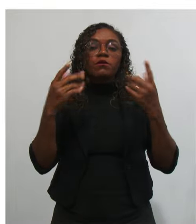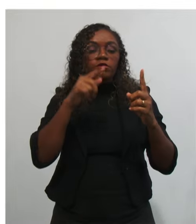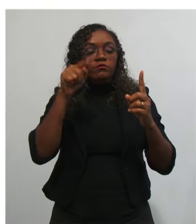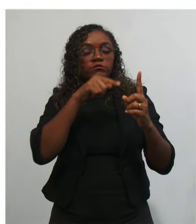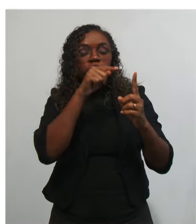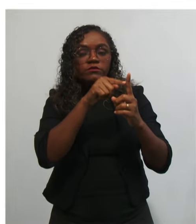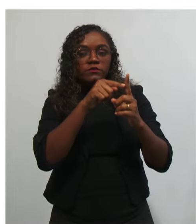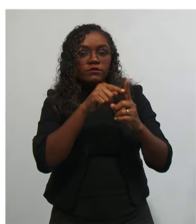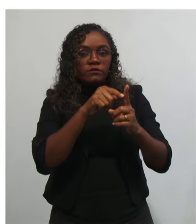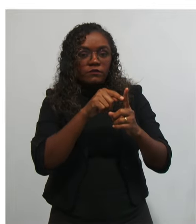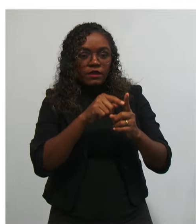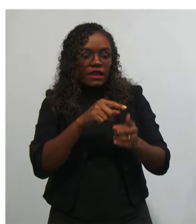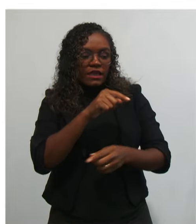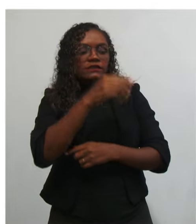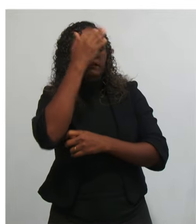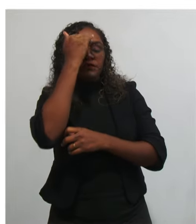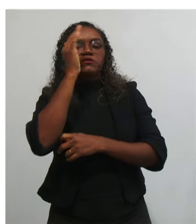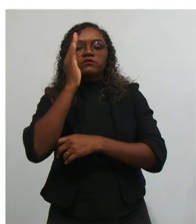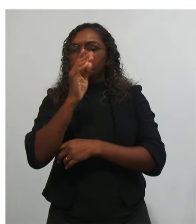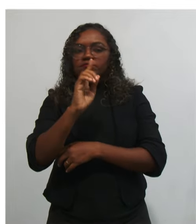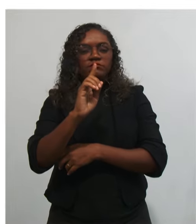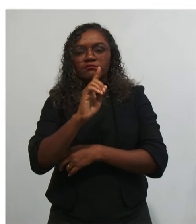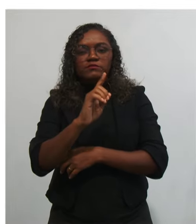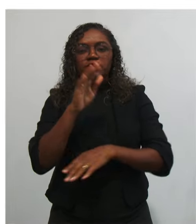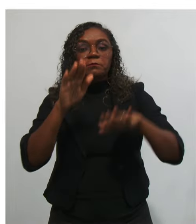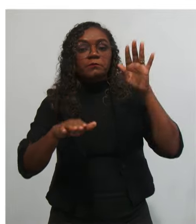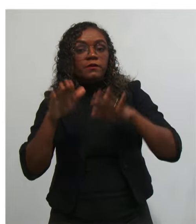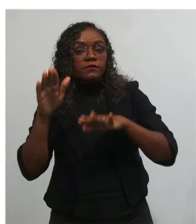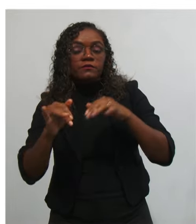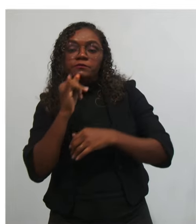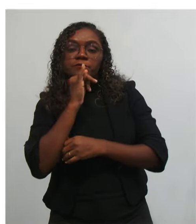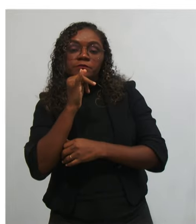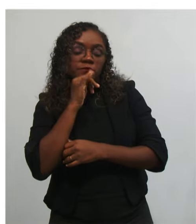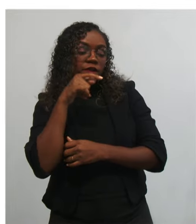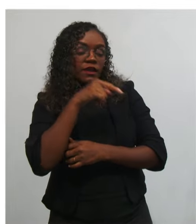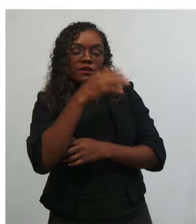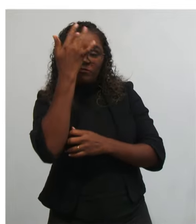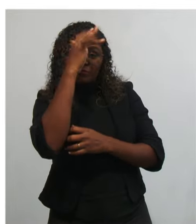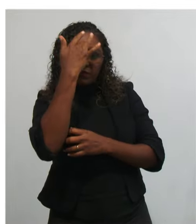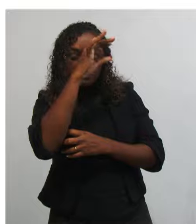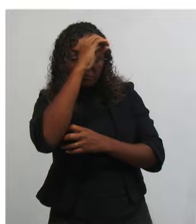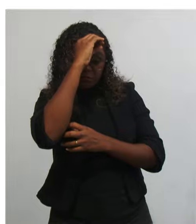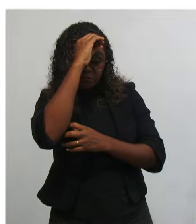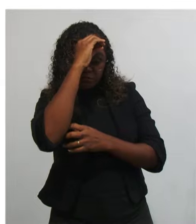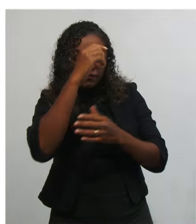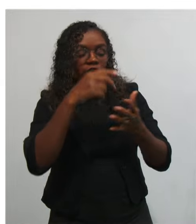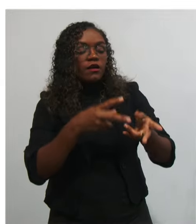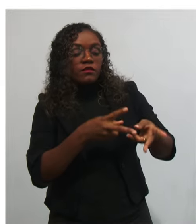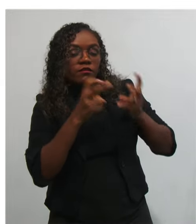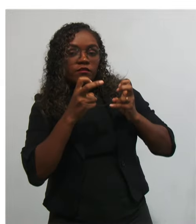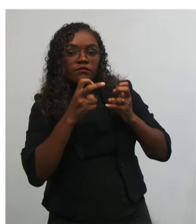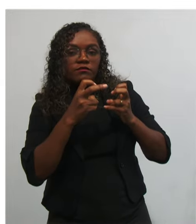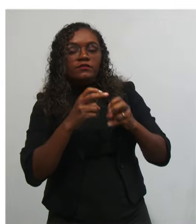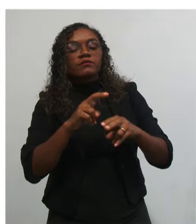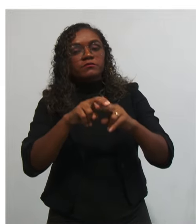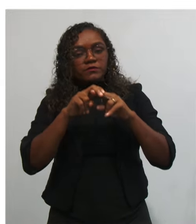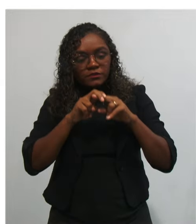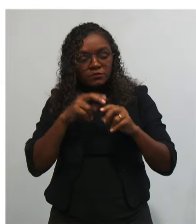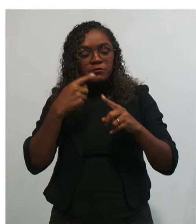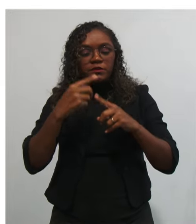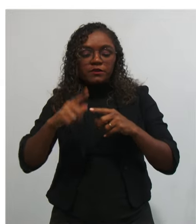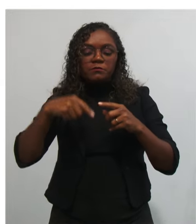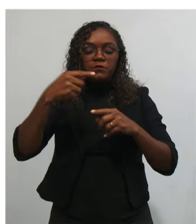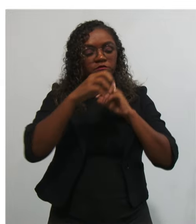ele não sabe para possibilitar o seu processo de aprendizagem para que ele consiga aprender aquilo que não foi